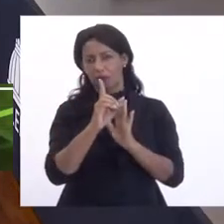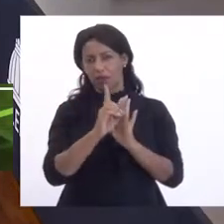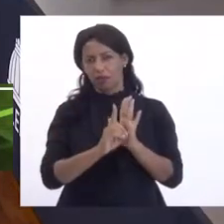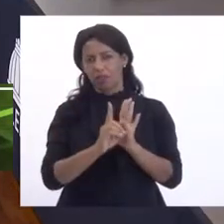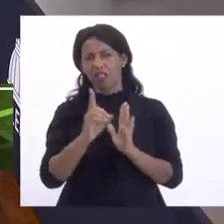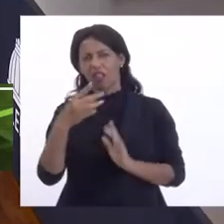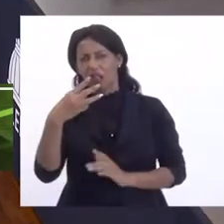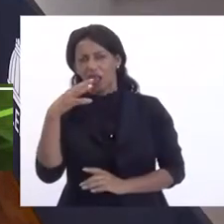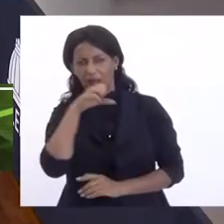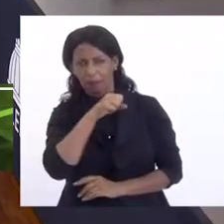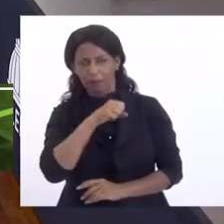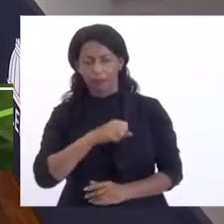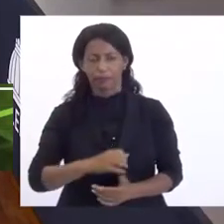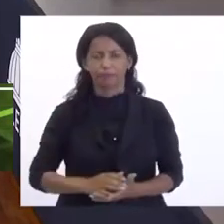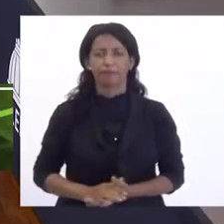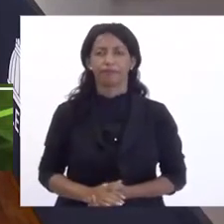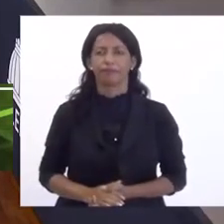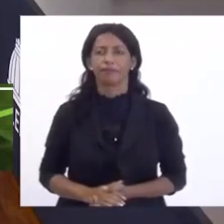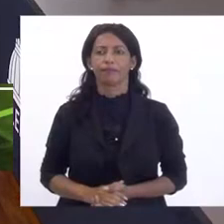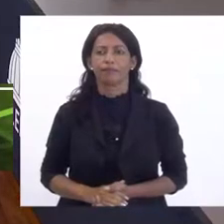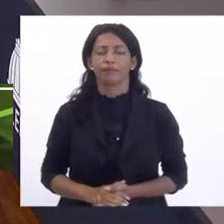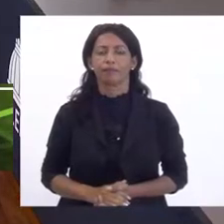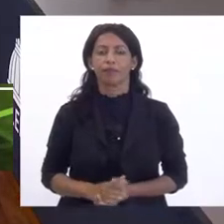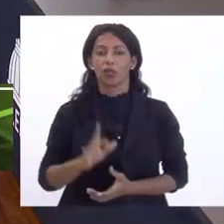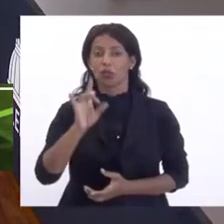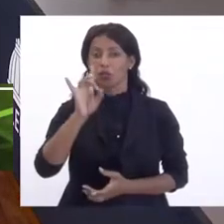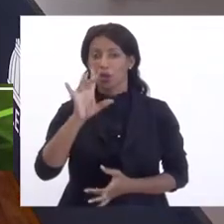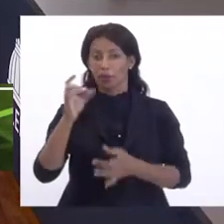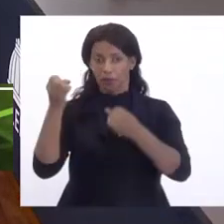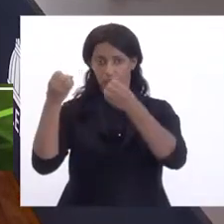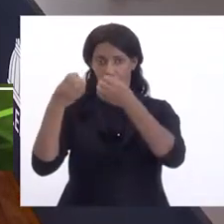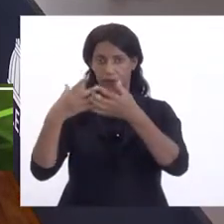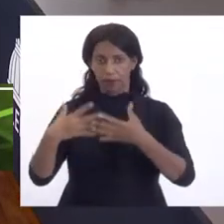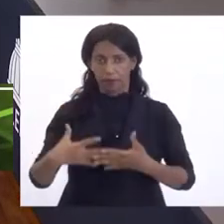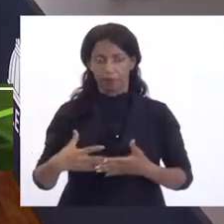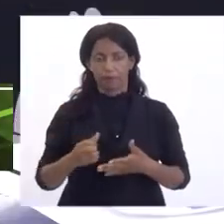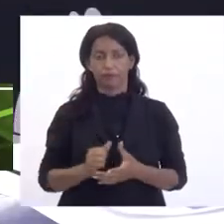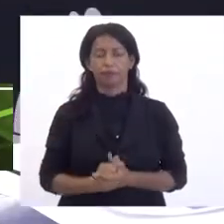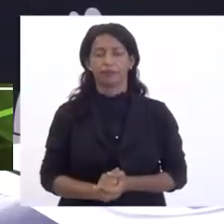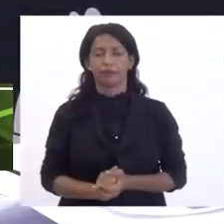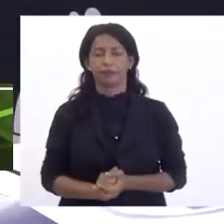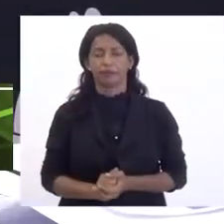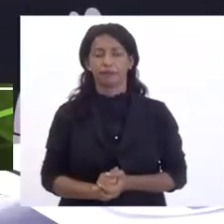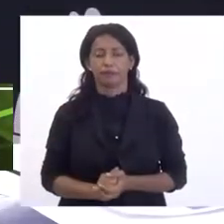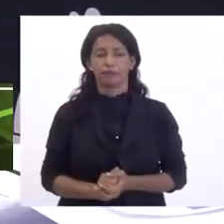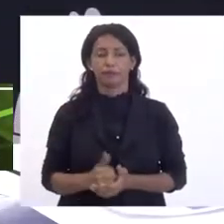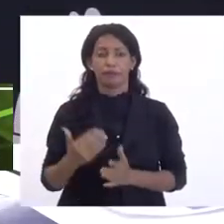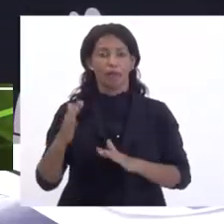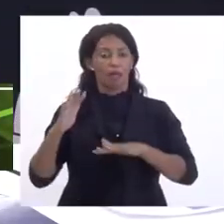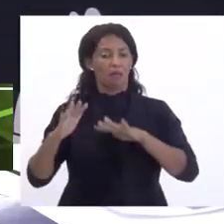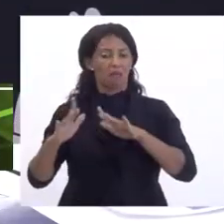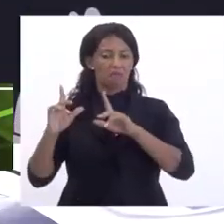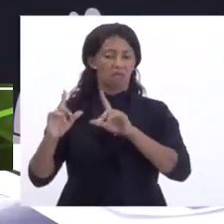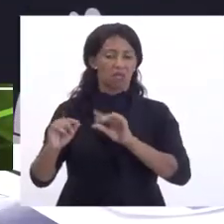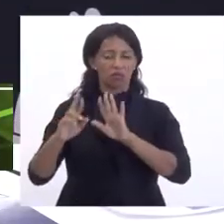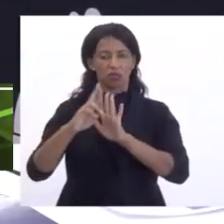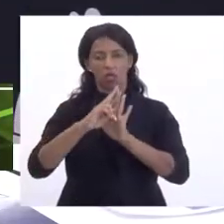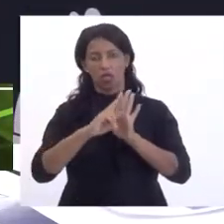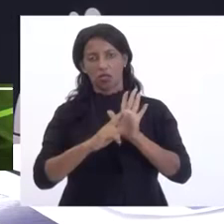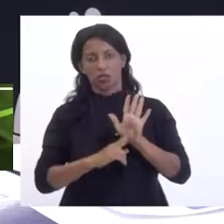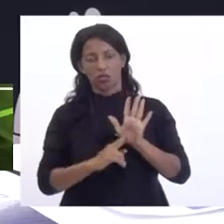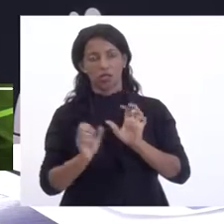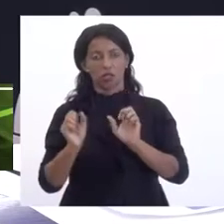30 Bispo. Segundos. Eu só para esclarecer que, a menos que as regras no